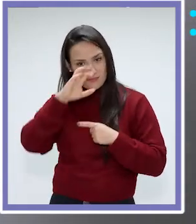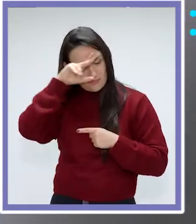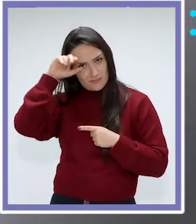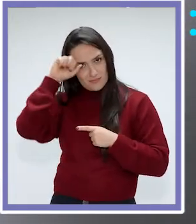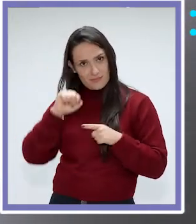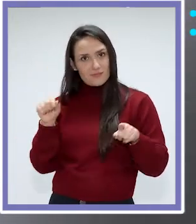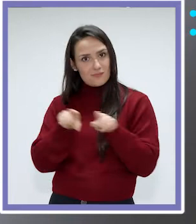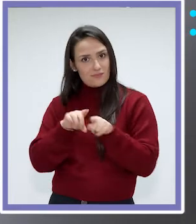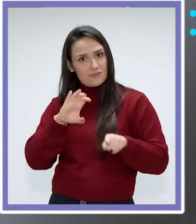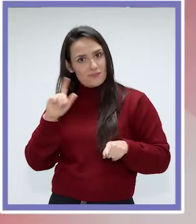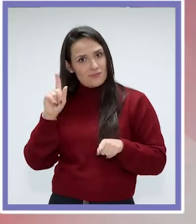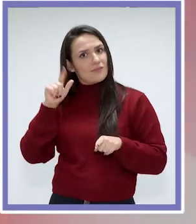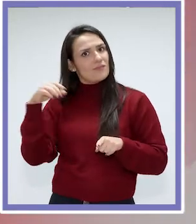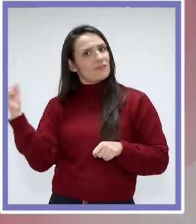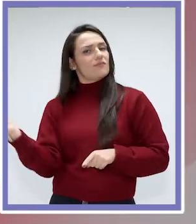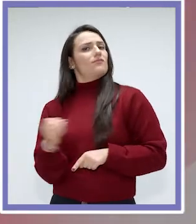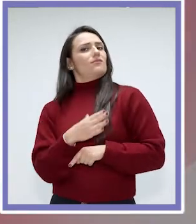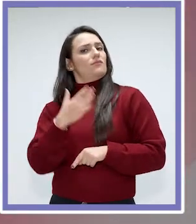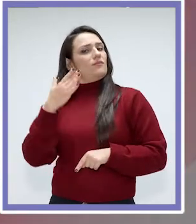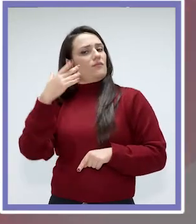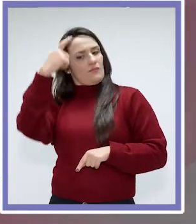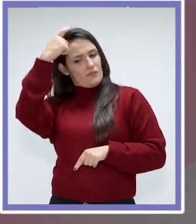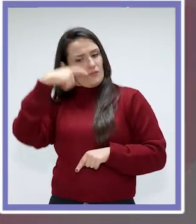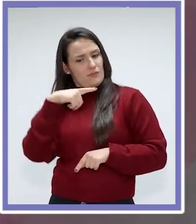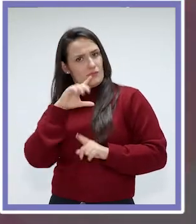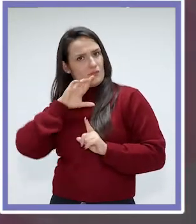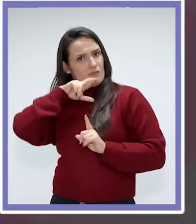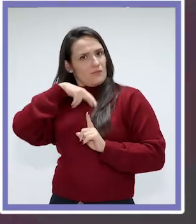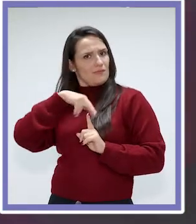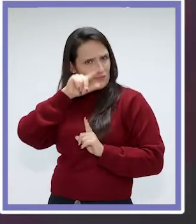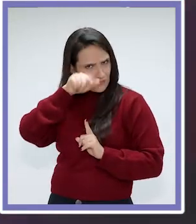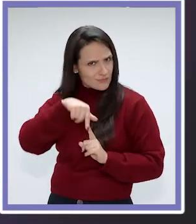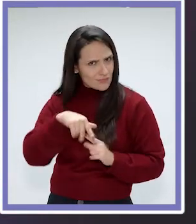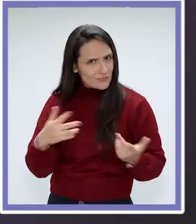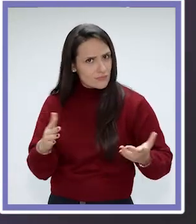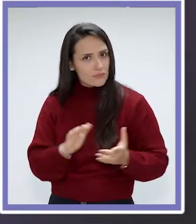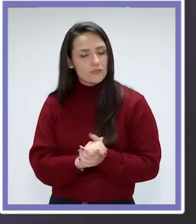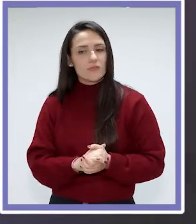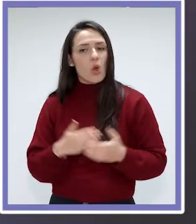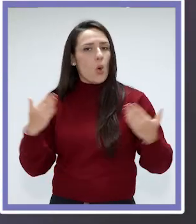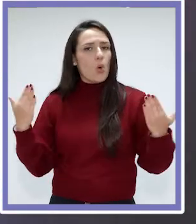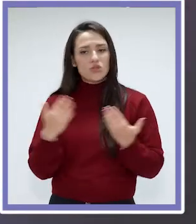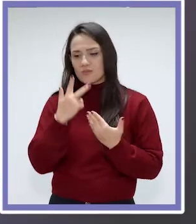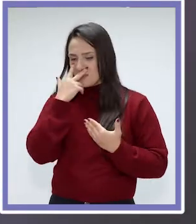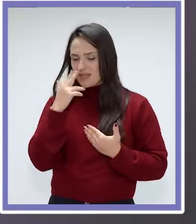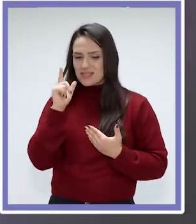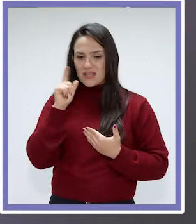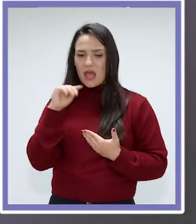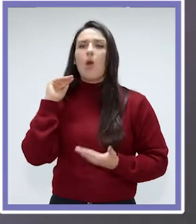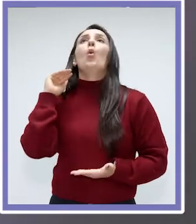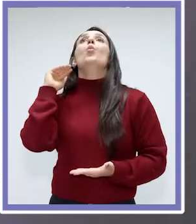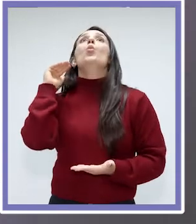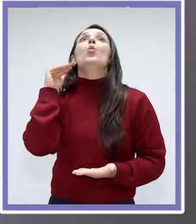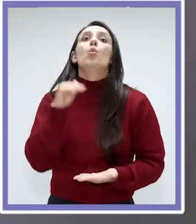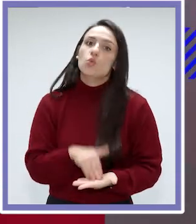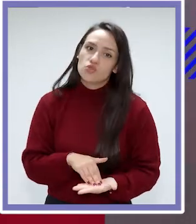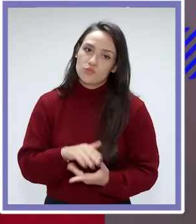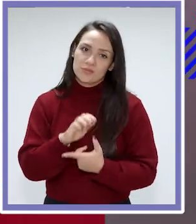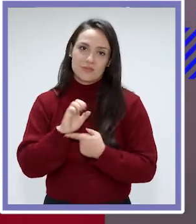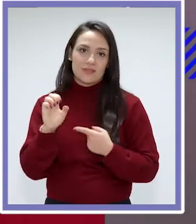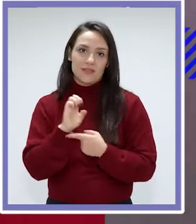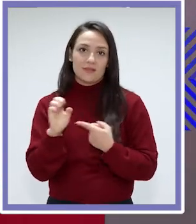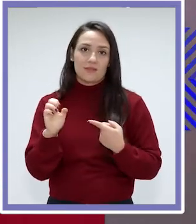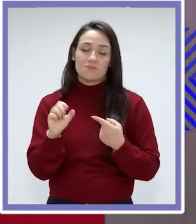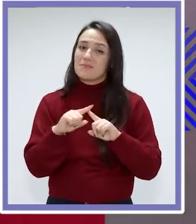Campo Grande com um novo personagem disso aqui, né? O senhor falou que a gente hoje é fim, a gente vai poder passar a